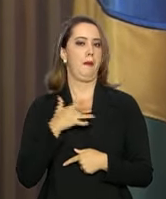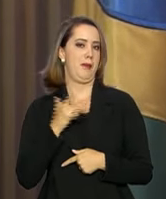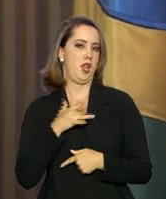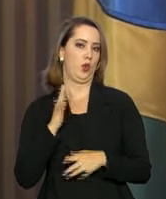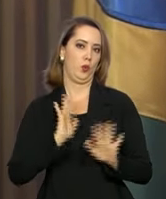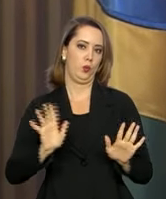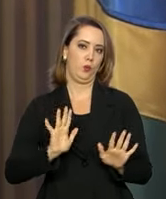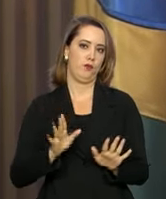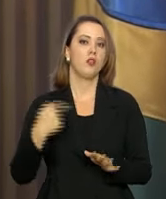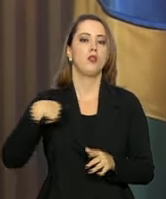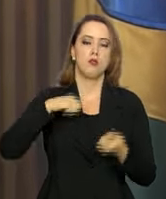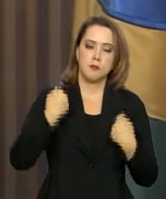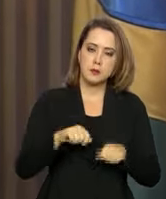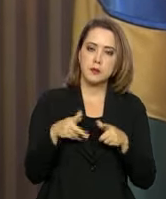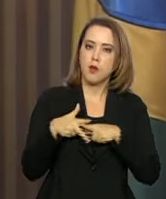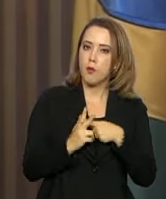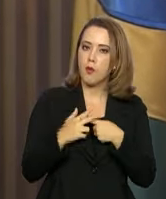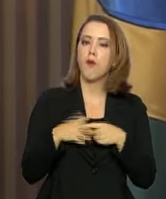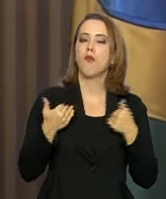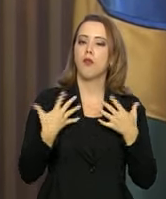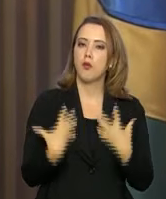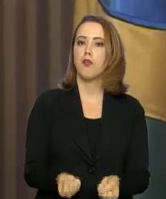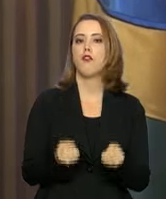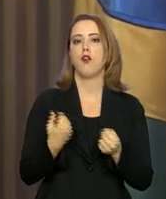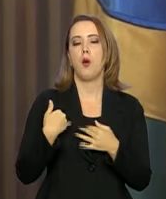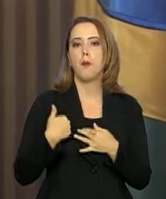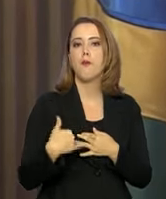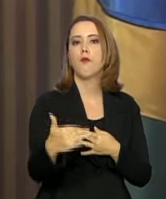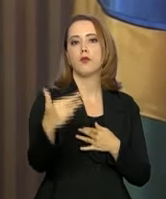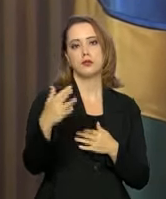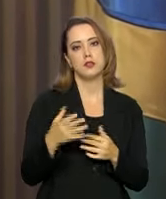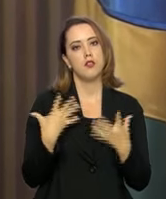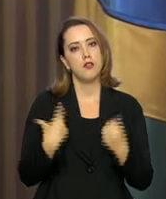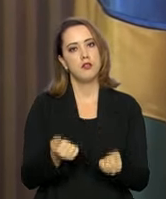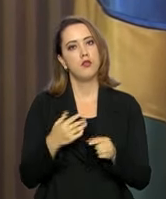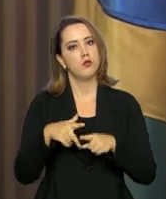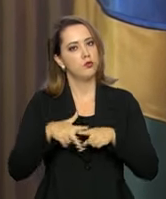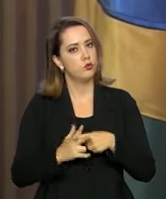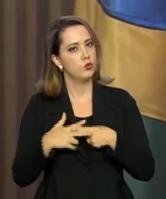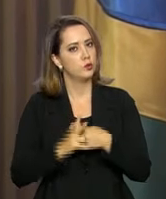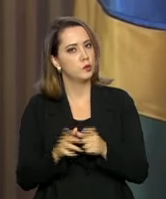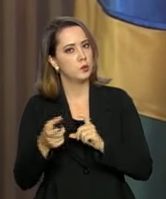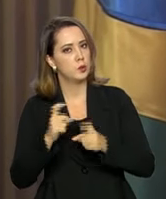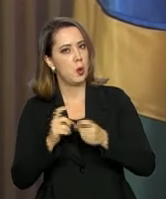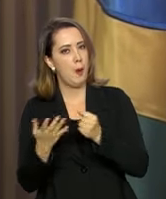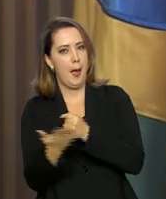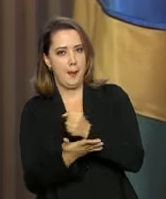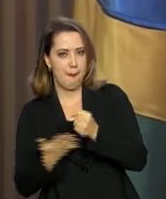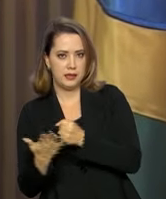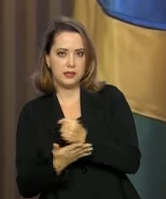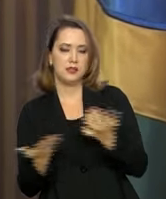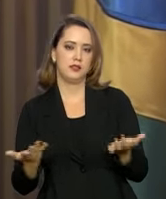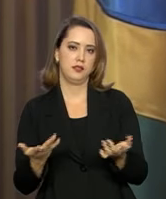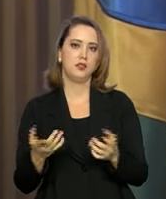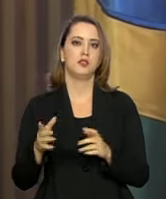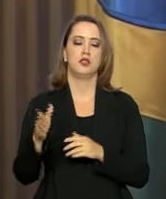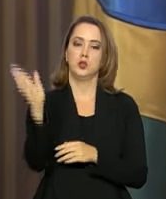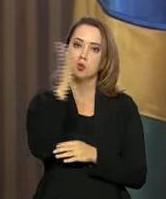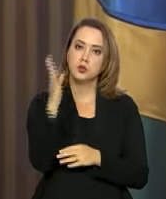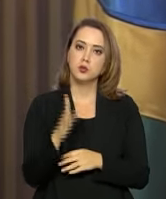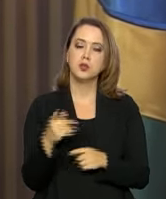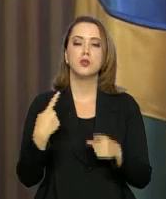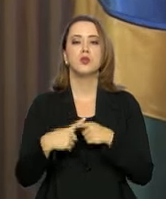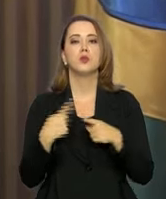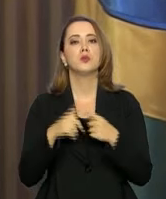fazer as reformas que o Brasil necessita vamos adiante com as reformas estruturais do estado brasileiro porque há coisas